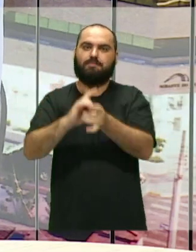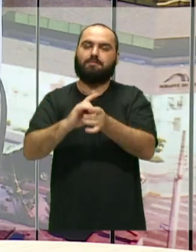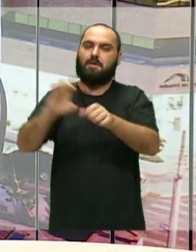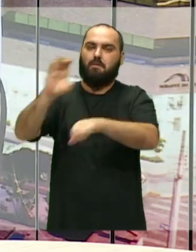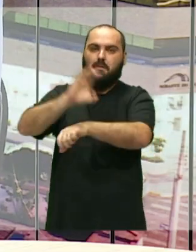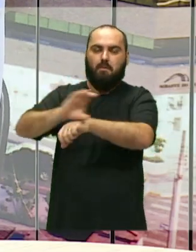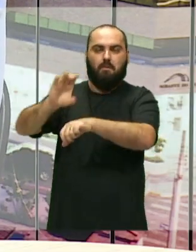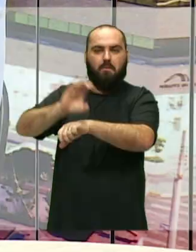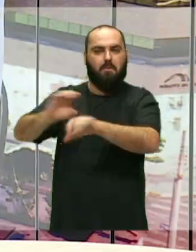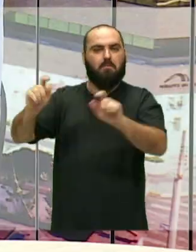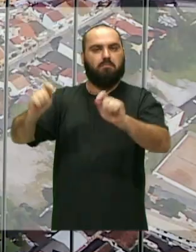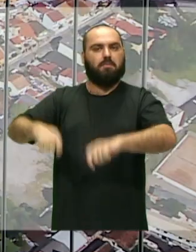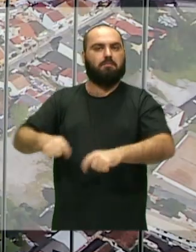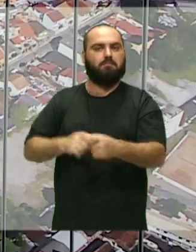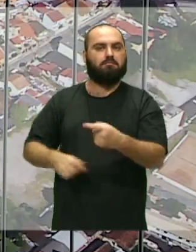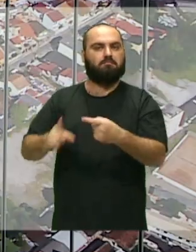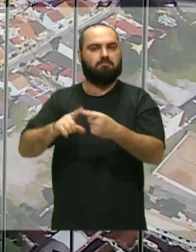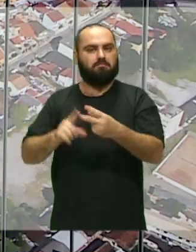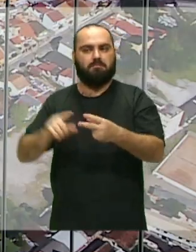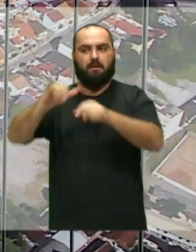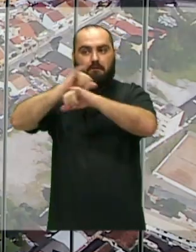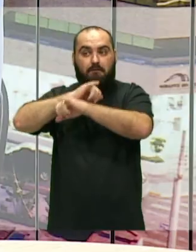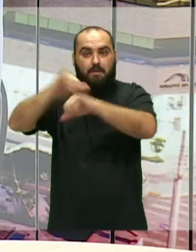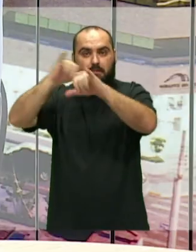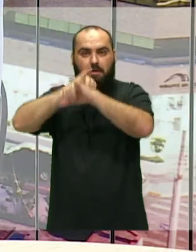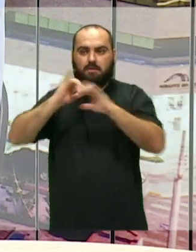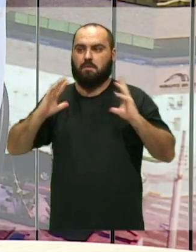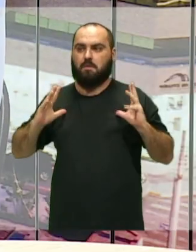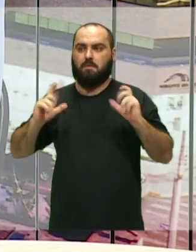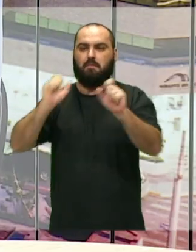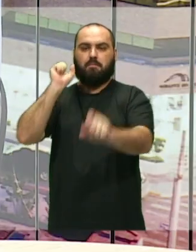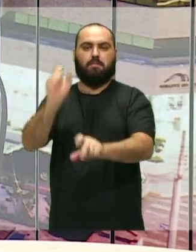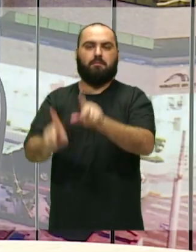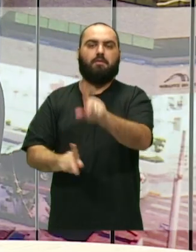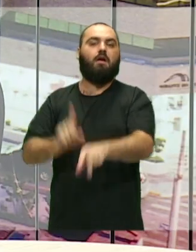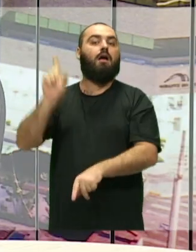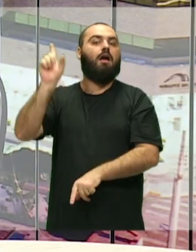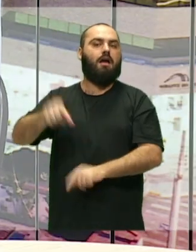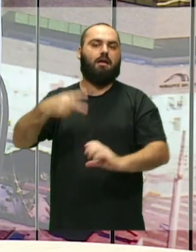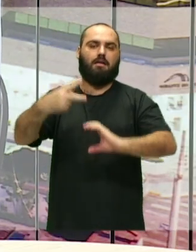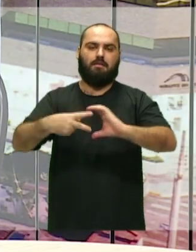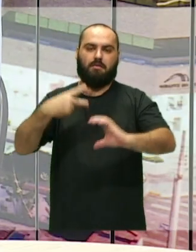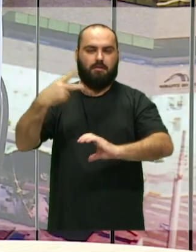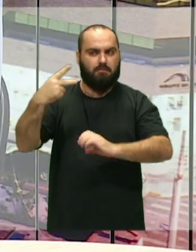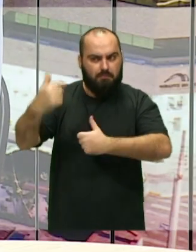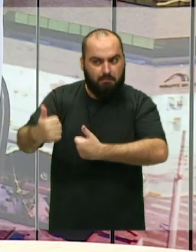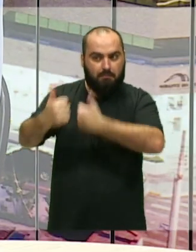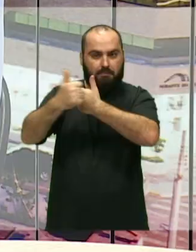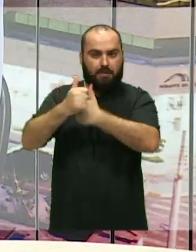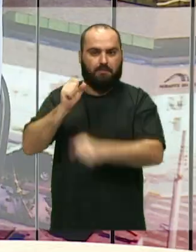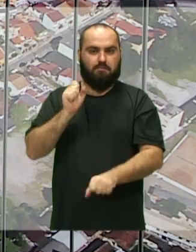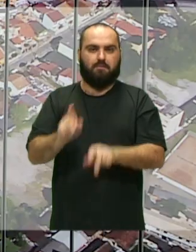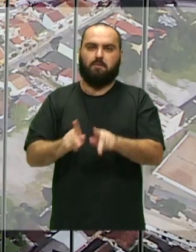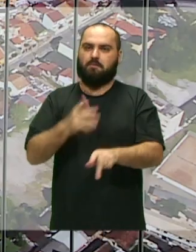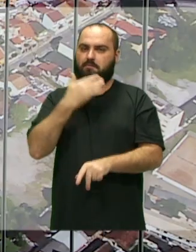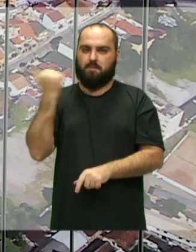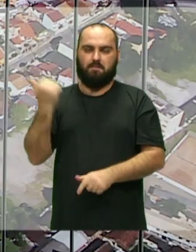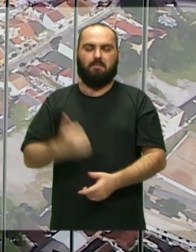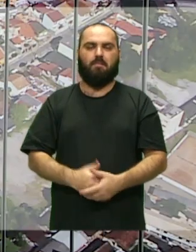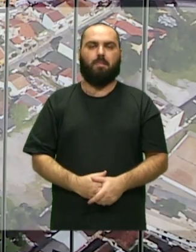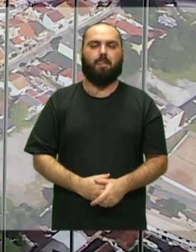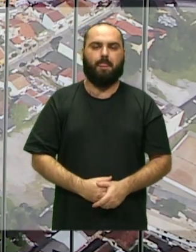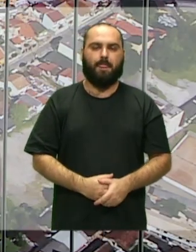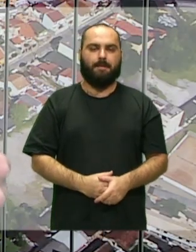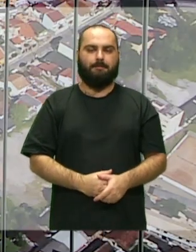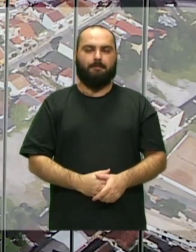o curso de capacitação trazendo informação para nossa população é a câmera mais perto do seu povo e o